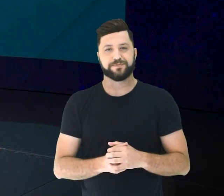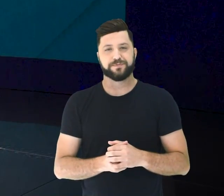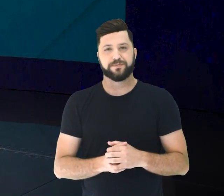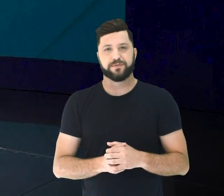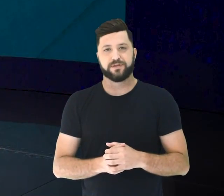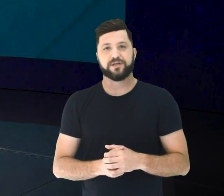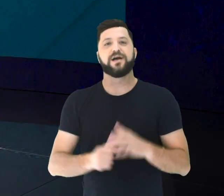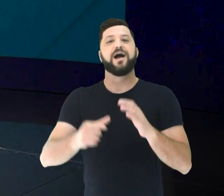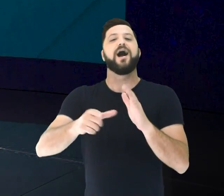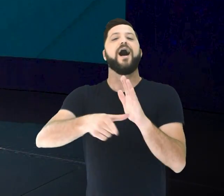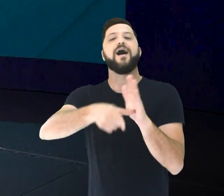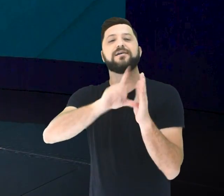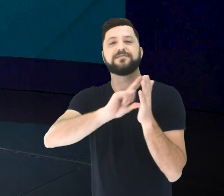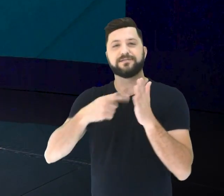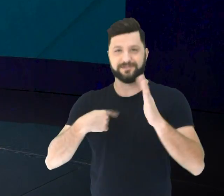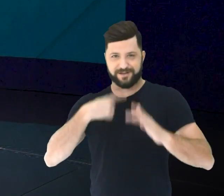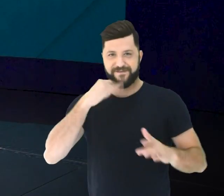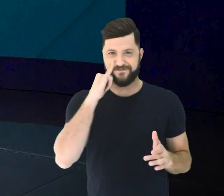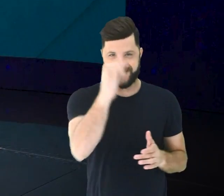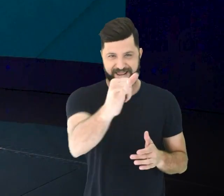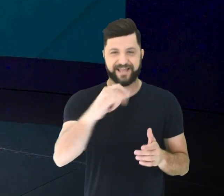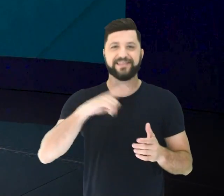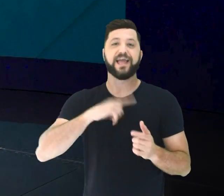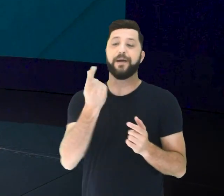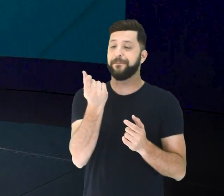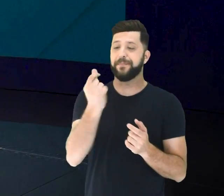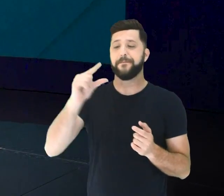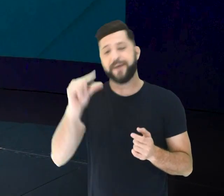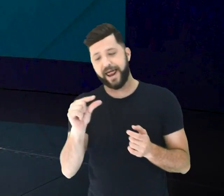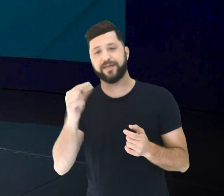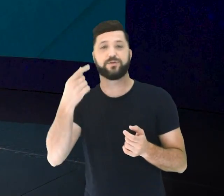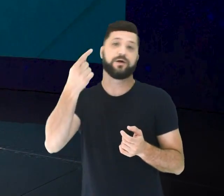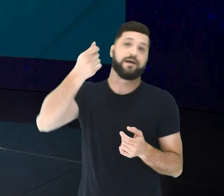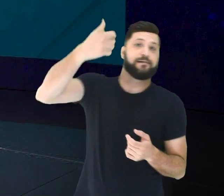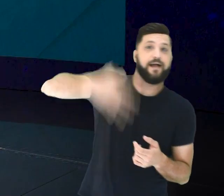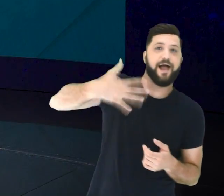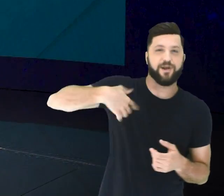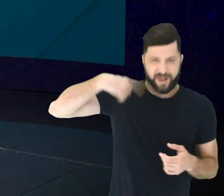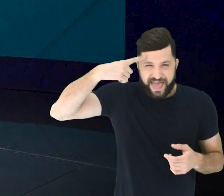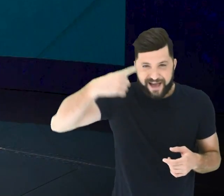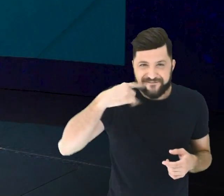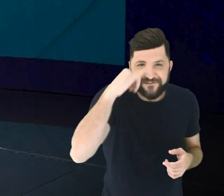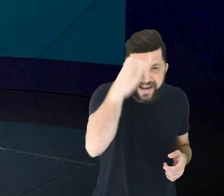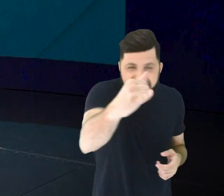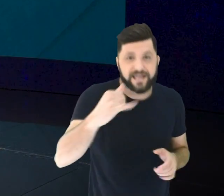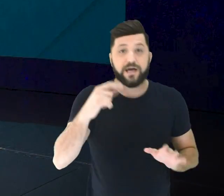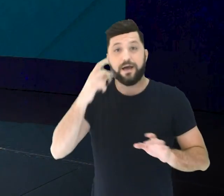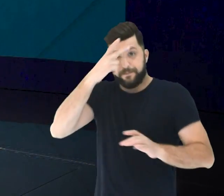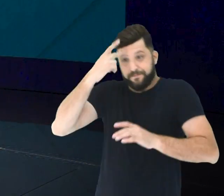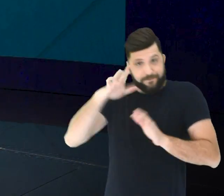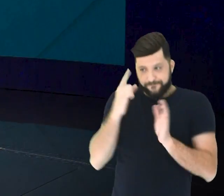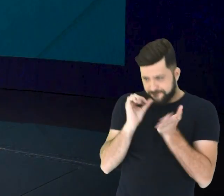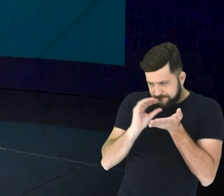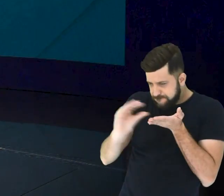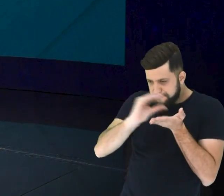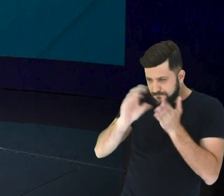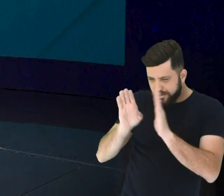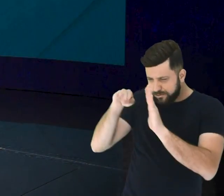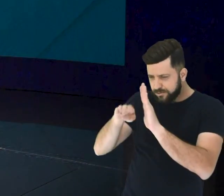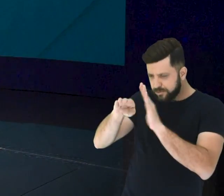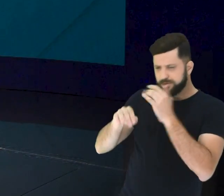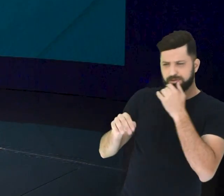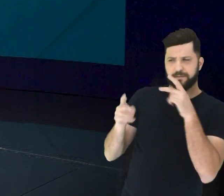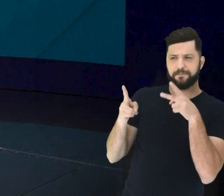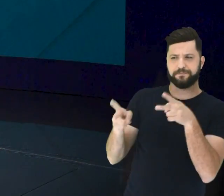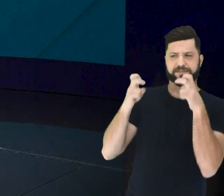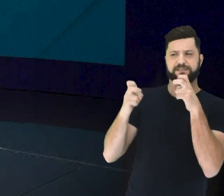que existe preço justo e existe preço barato preço caro e que quando o mercado está num preço justo ele tende a e por algum motivo